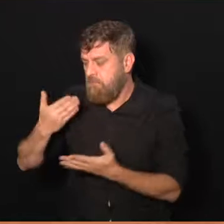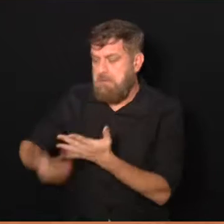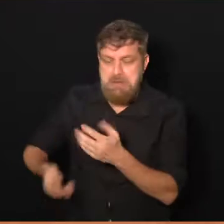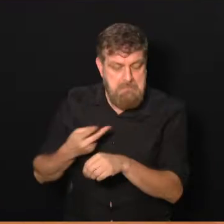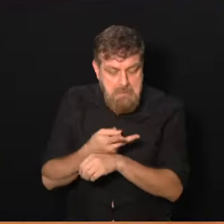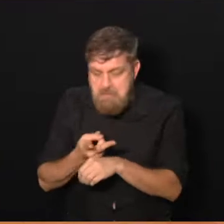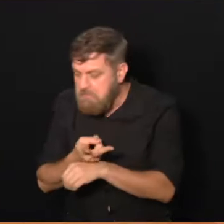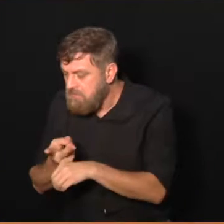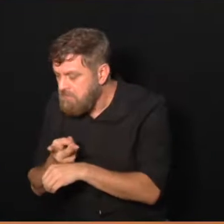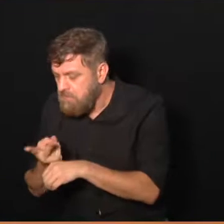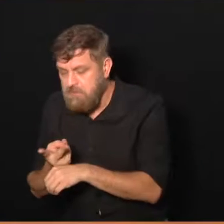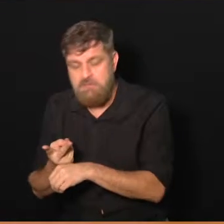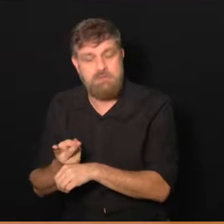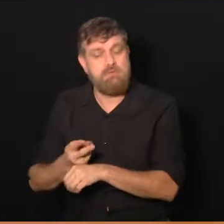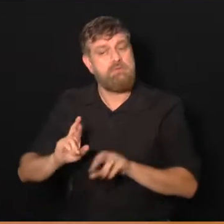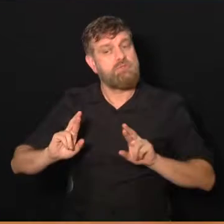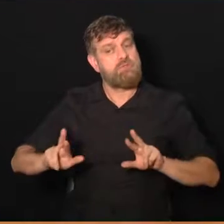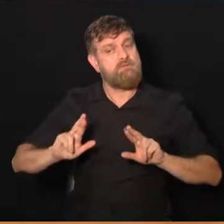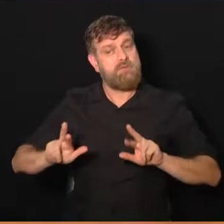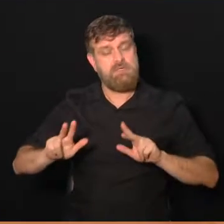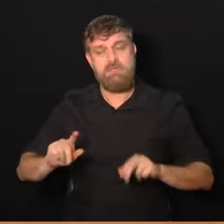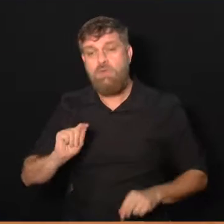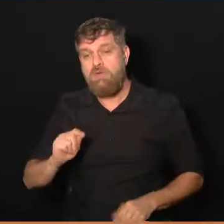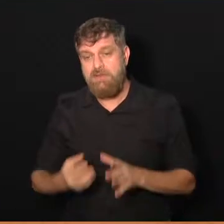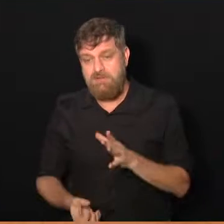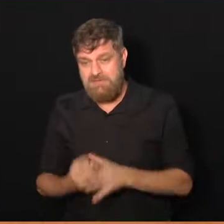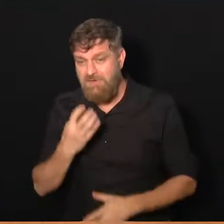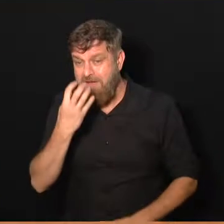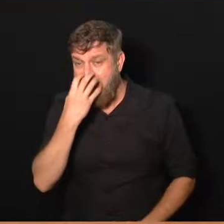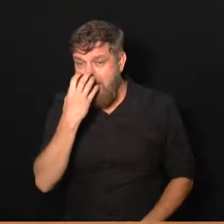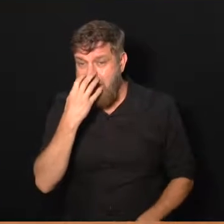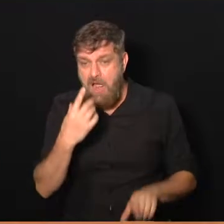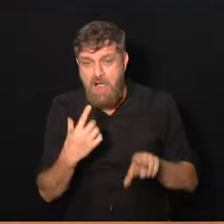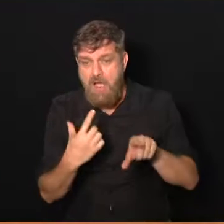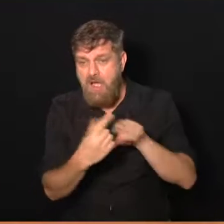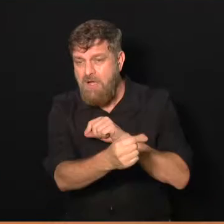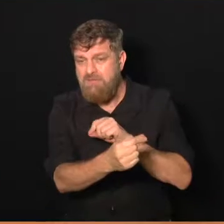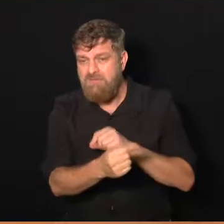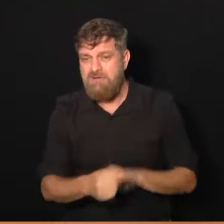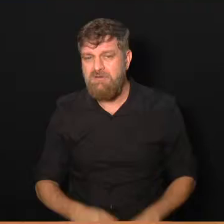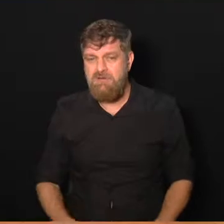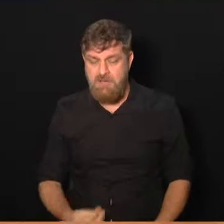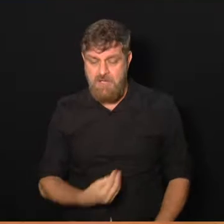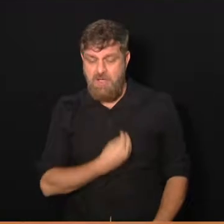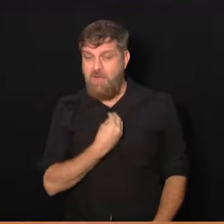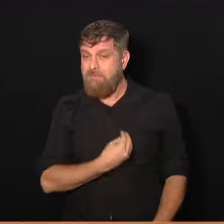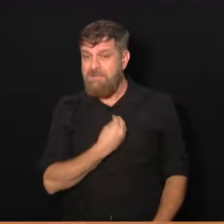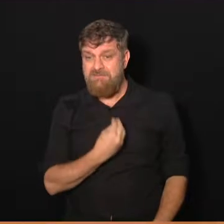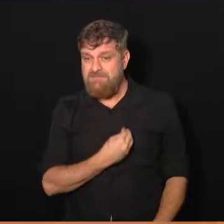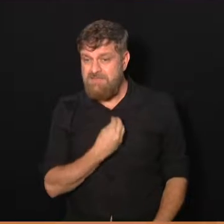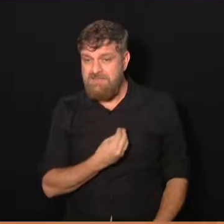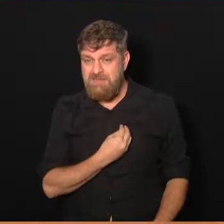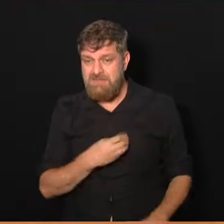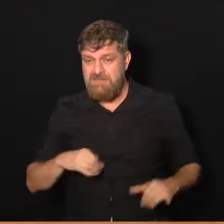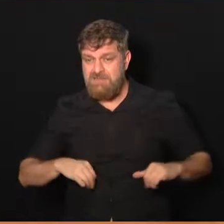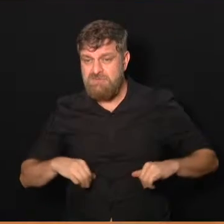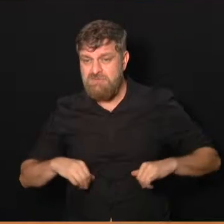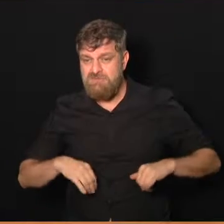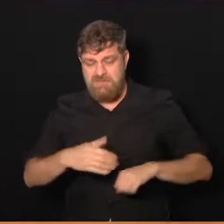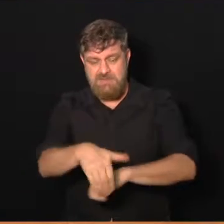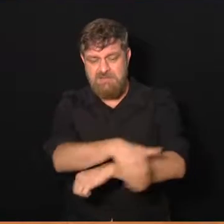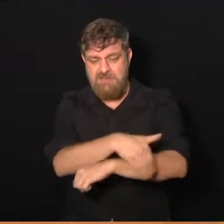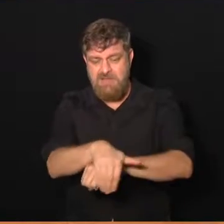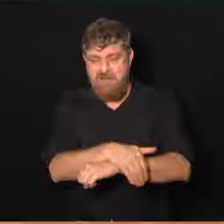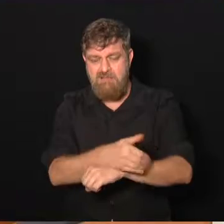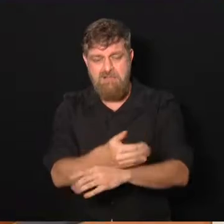perdeu, né? É um bichinho em uma situação extremamente fragilizada. Né? Maria José, Então, tem um